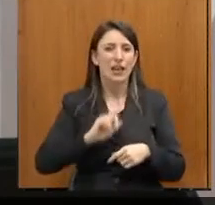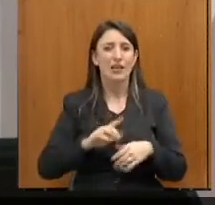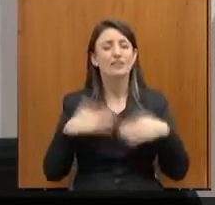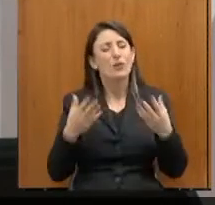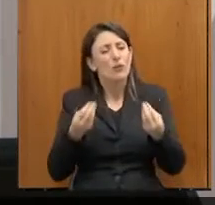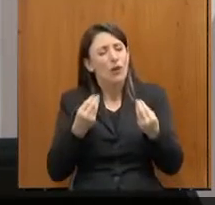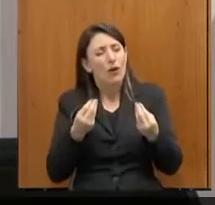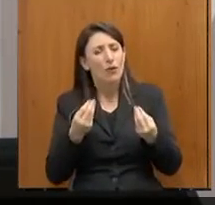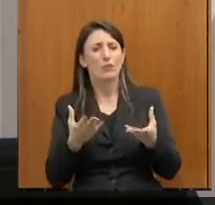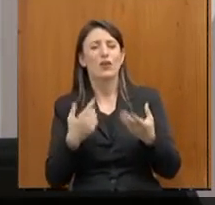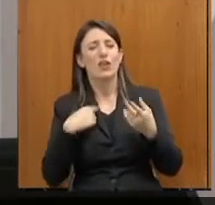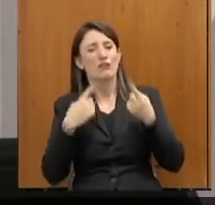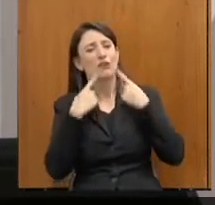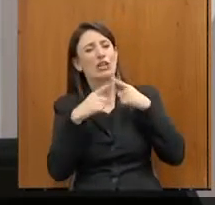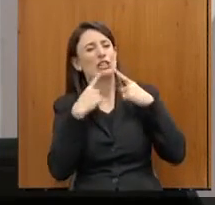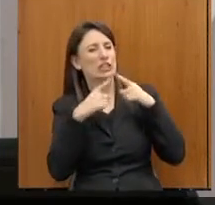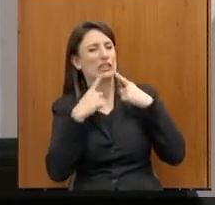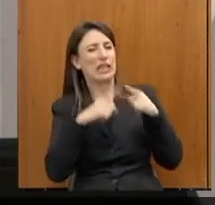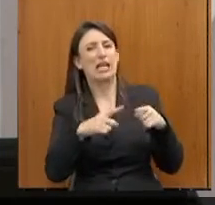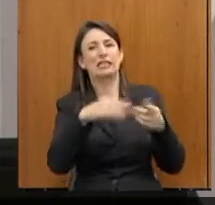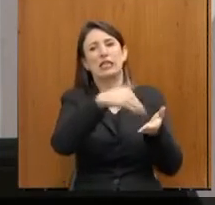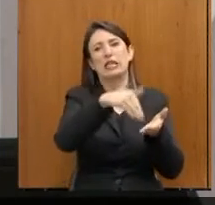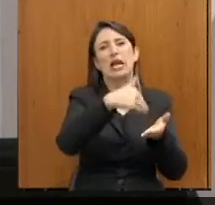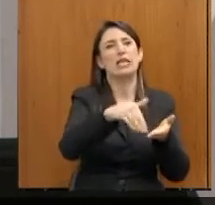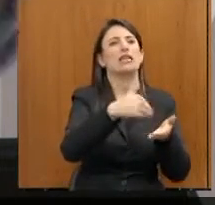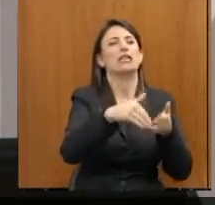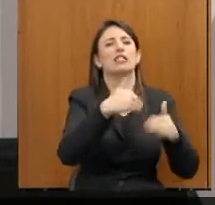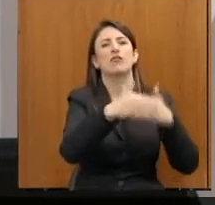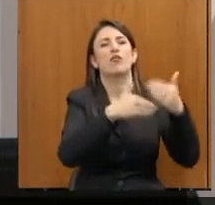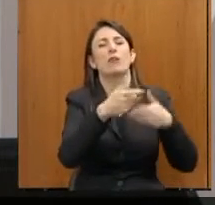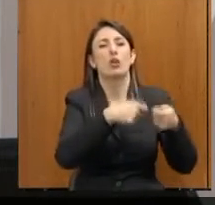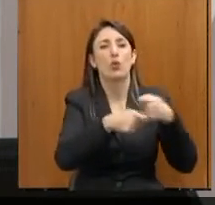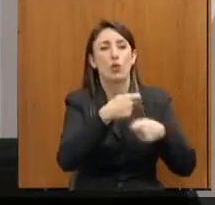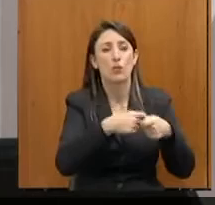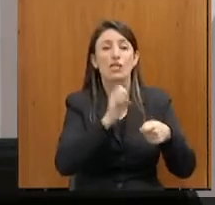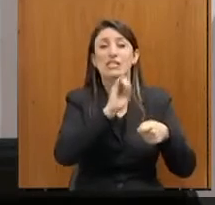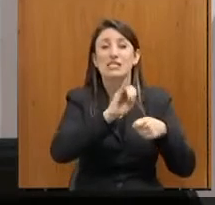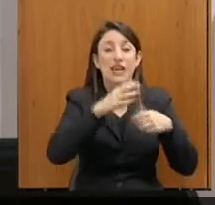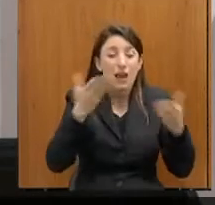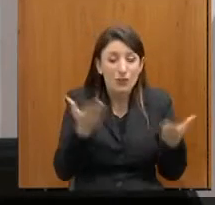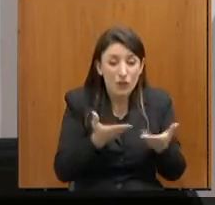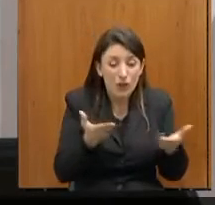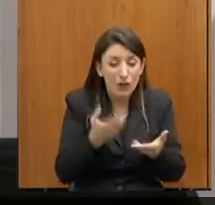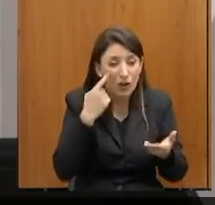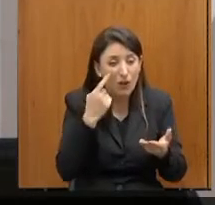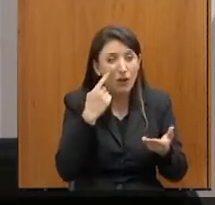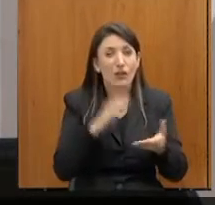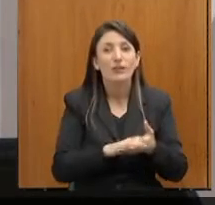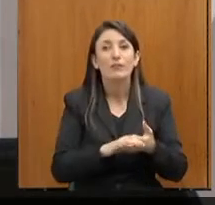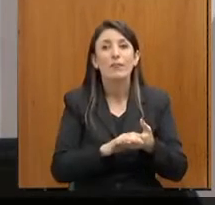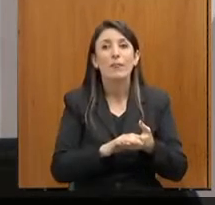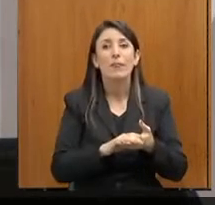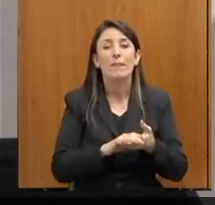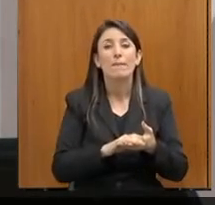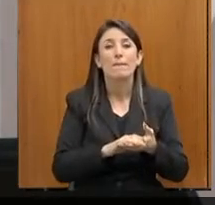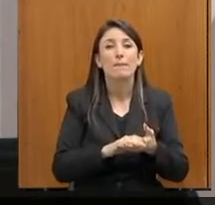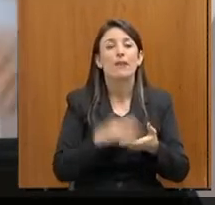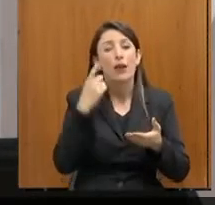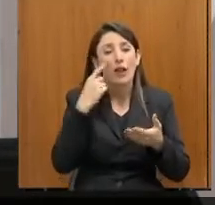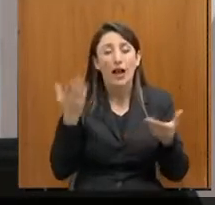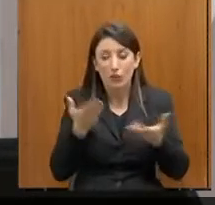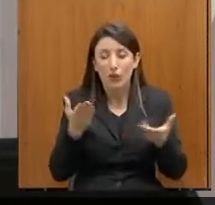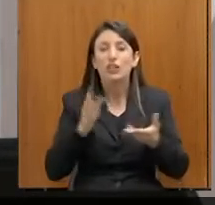criticar a secretaria envolvimento com o nome de criticar inscrever-se agora aquela no sul de Minas agora acabou de sair um